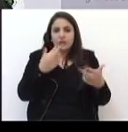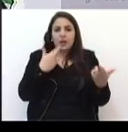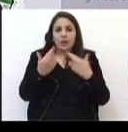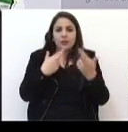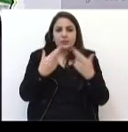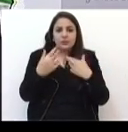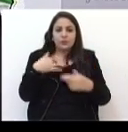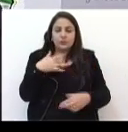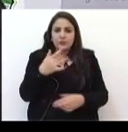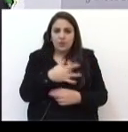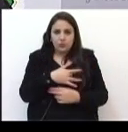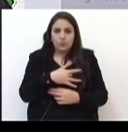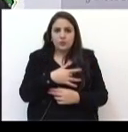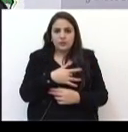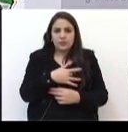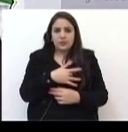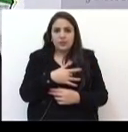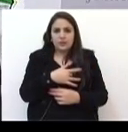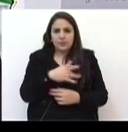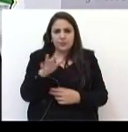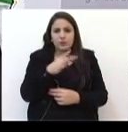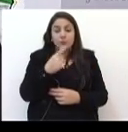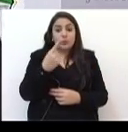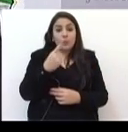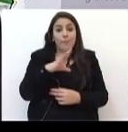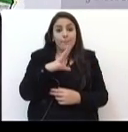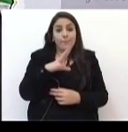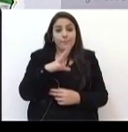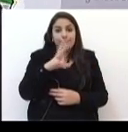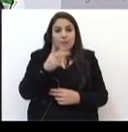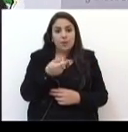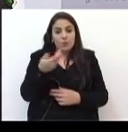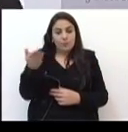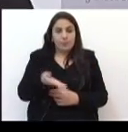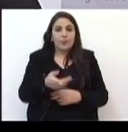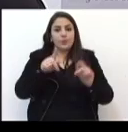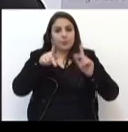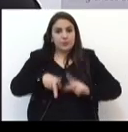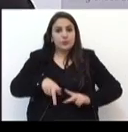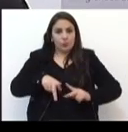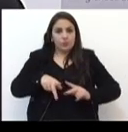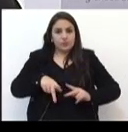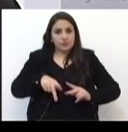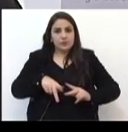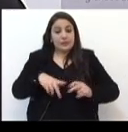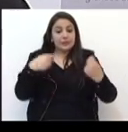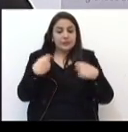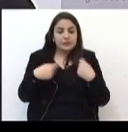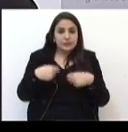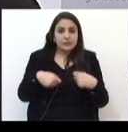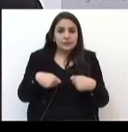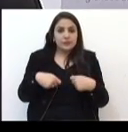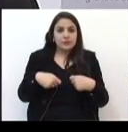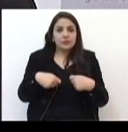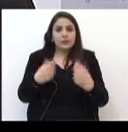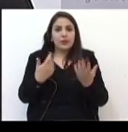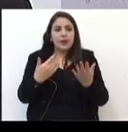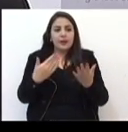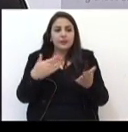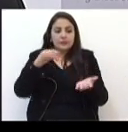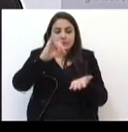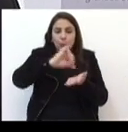de saúde gira em torno de 1,5 milhão de habitantes que necessitam, através de até do